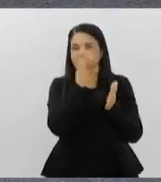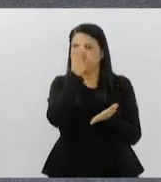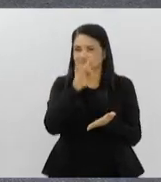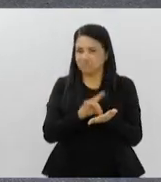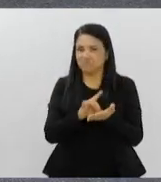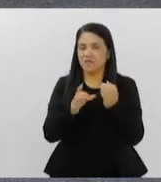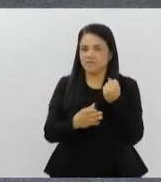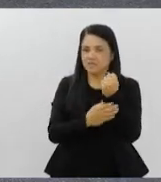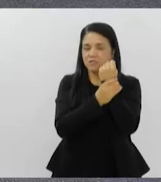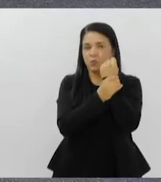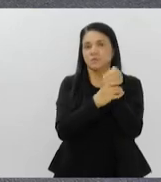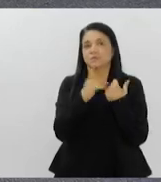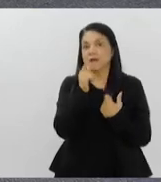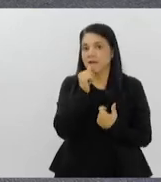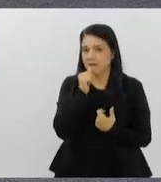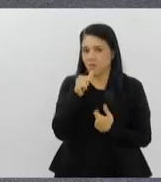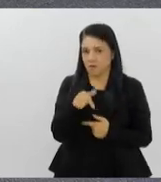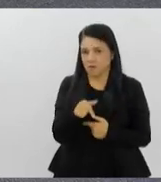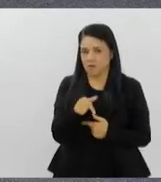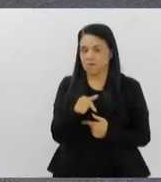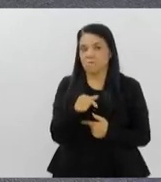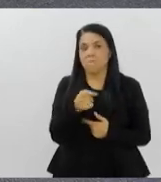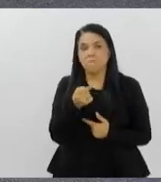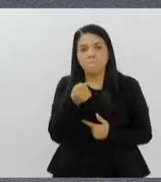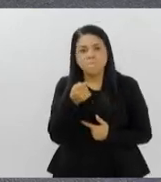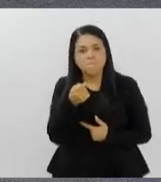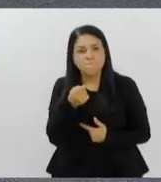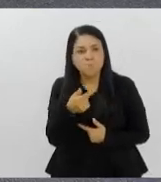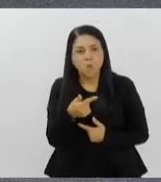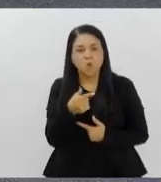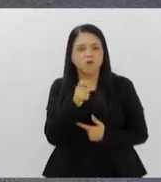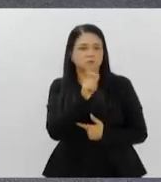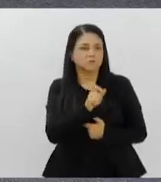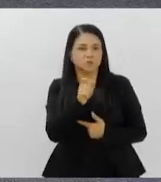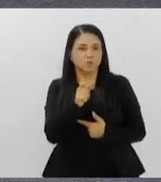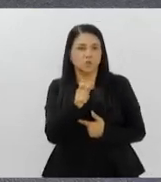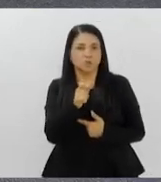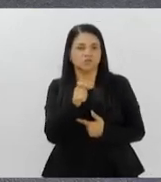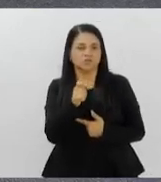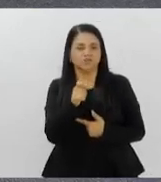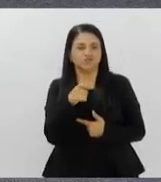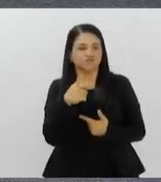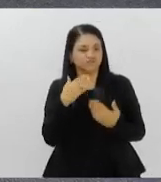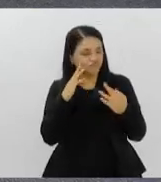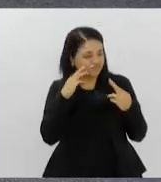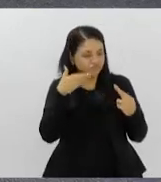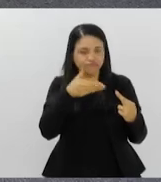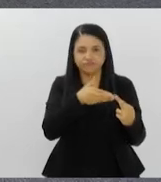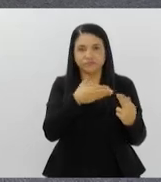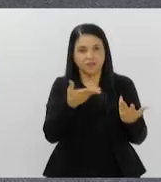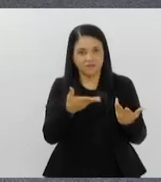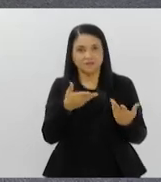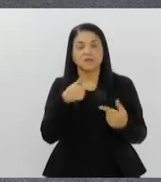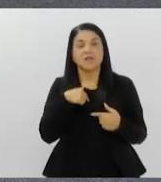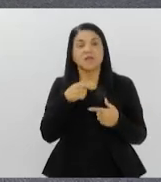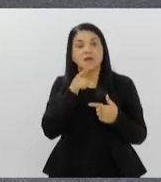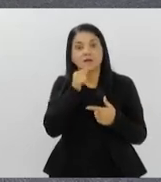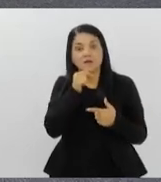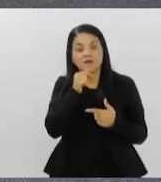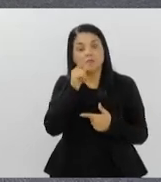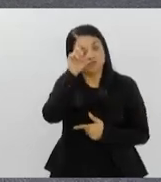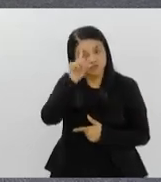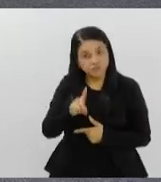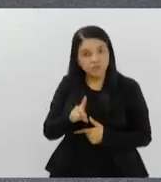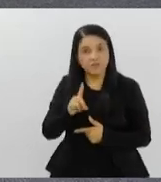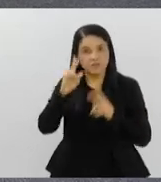a segurança hídrica, pouca gente às vezes faz essa relação, é o direito à água, ao saneamento, e acrescentaria à